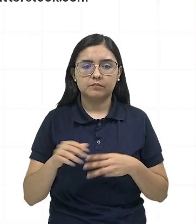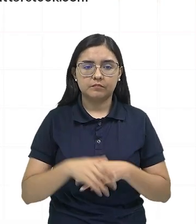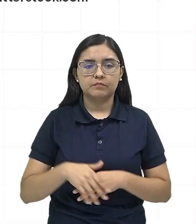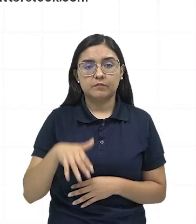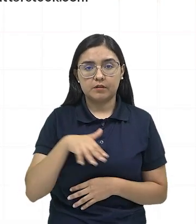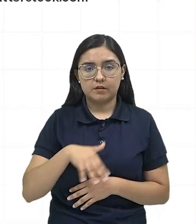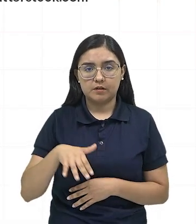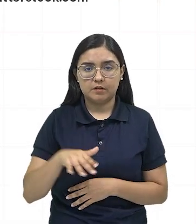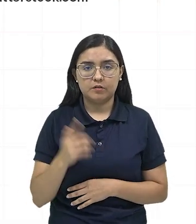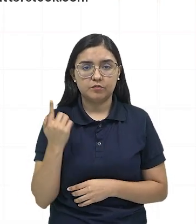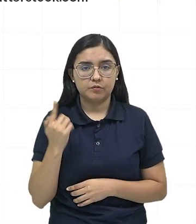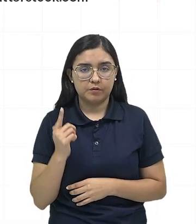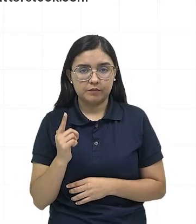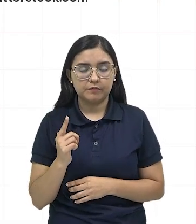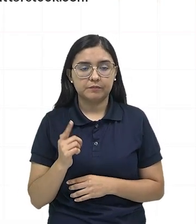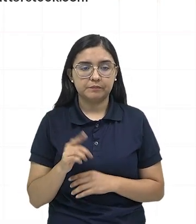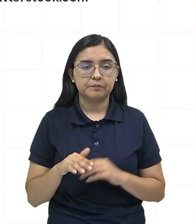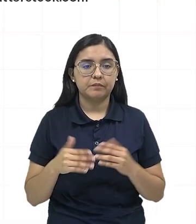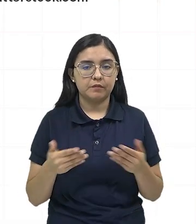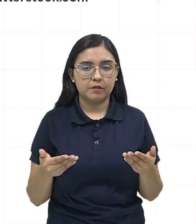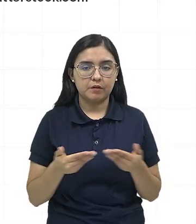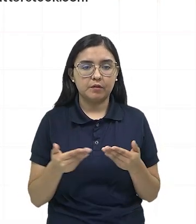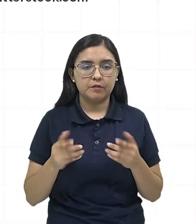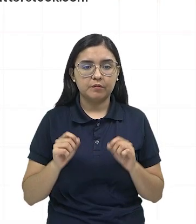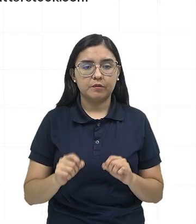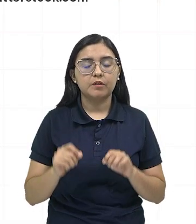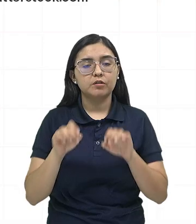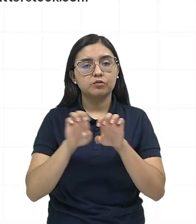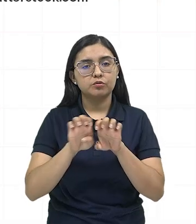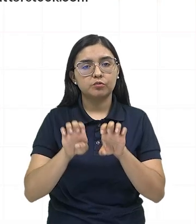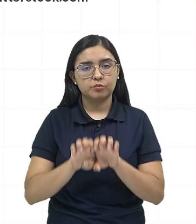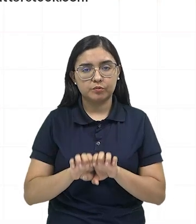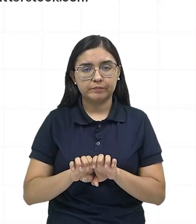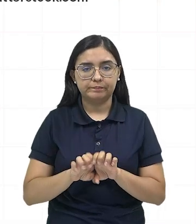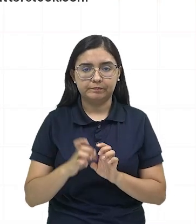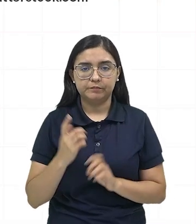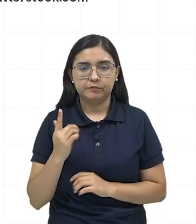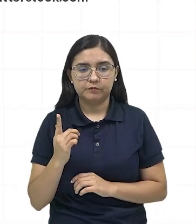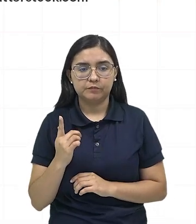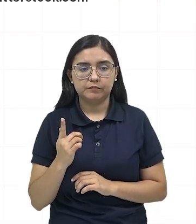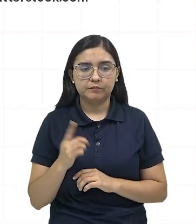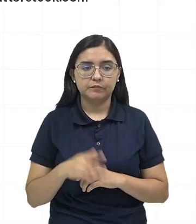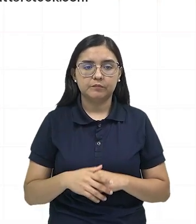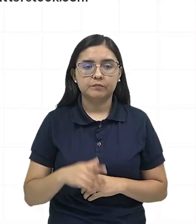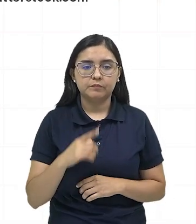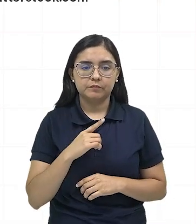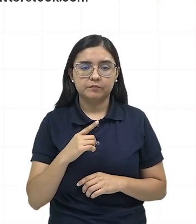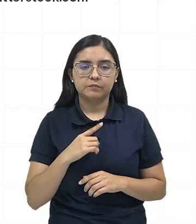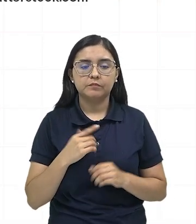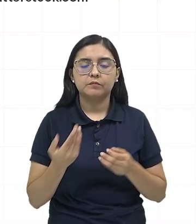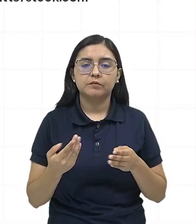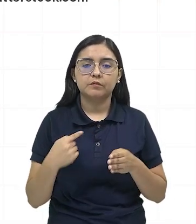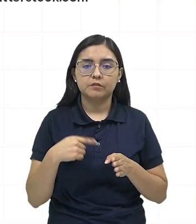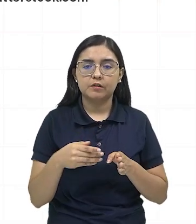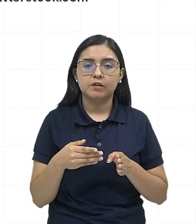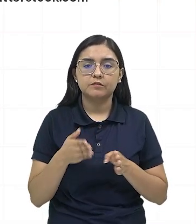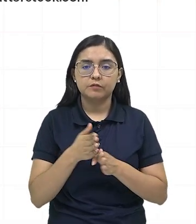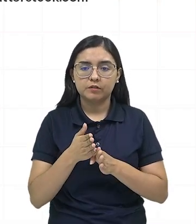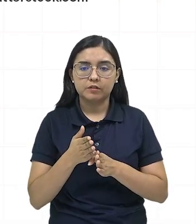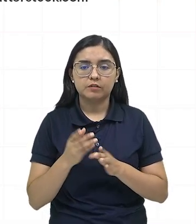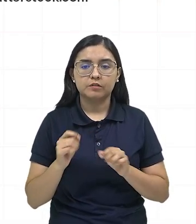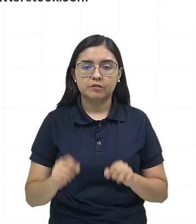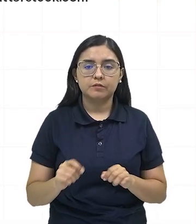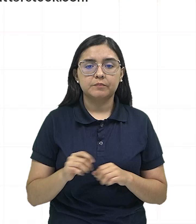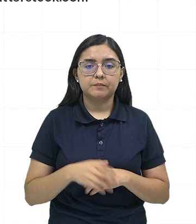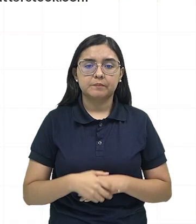é a área geográfica, aí a gente está falando sobre estrutura, tá, gente? dentro das fronteiras de um estado.